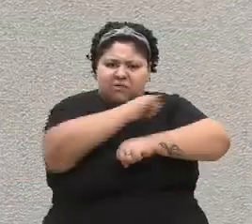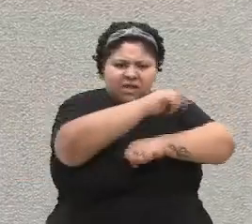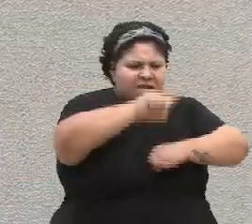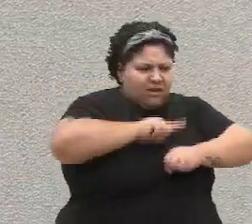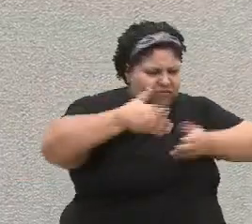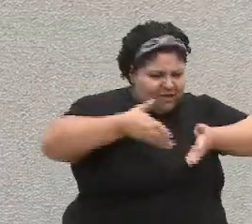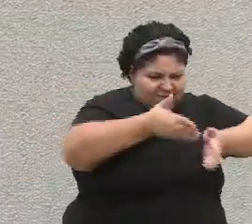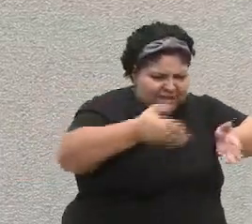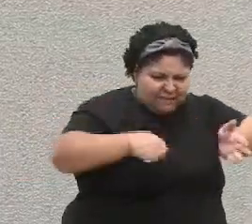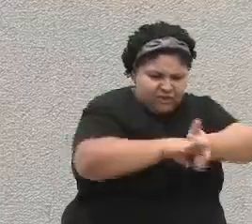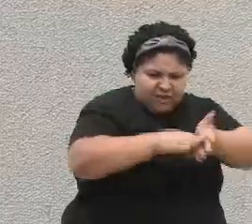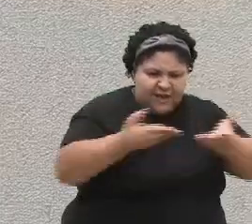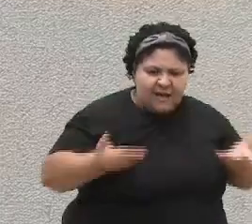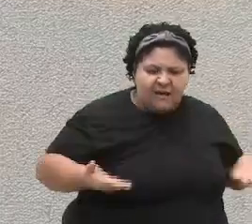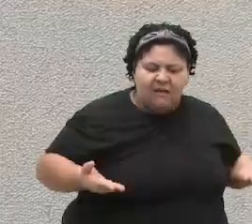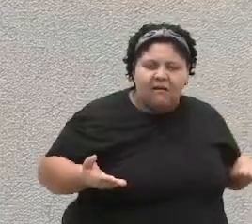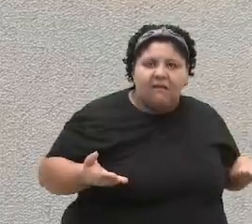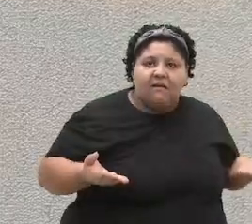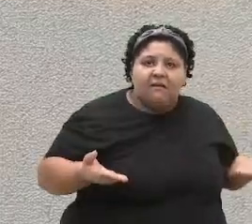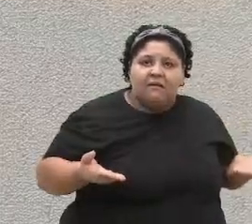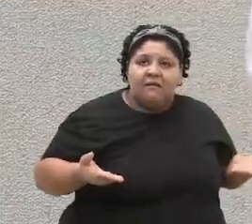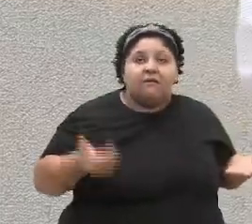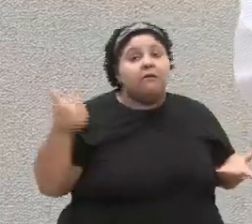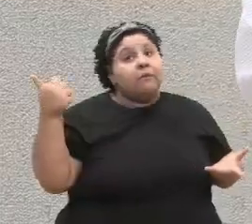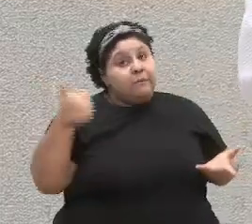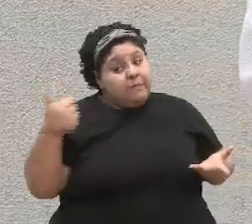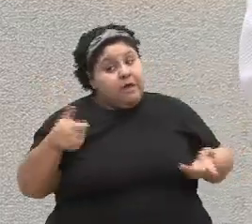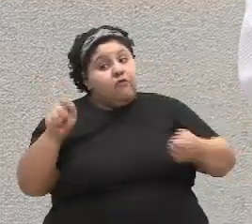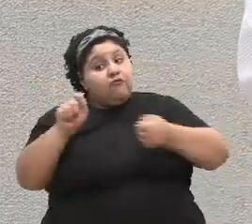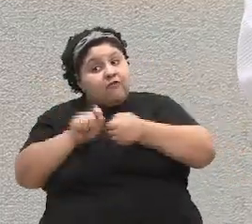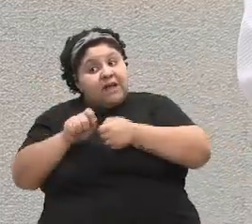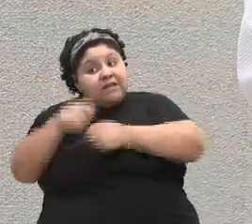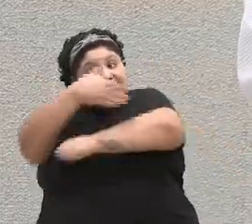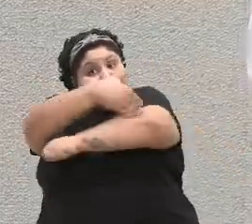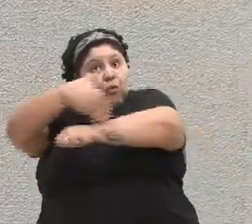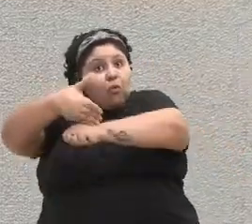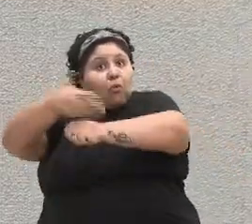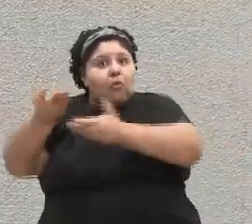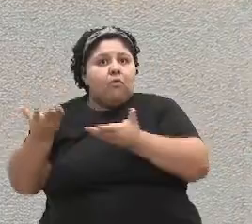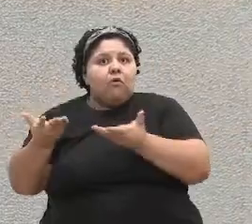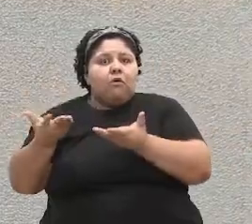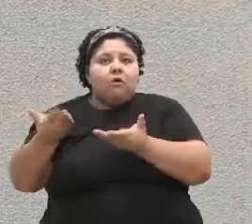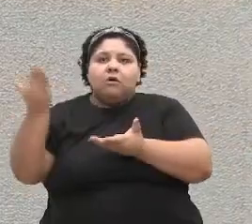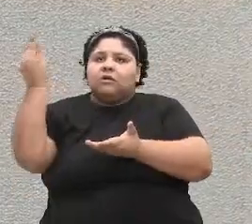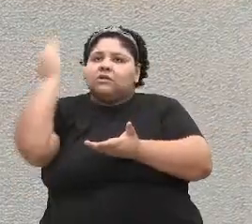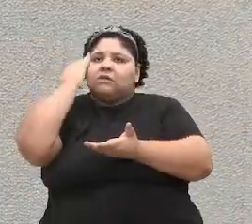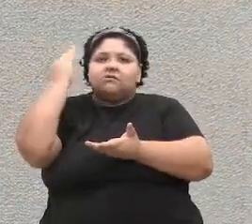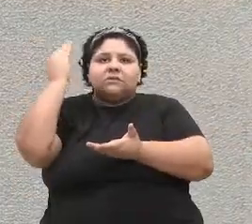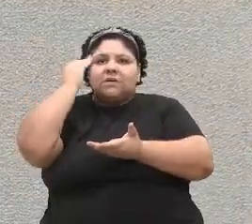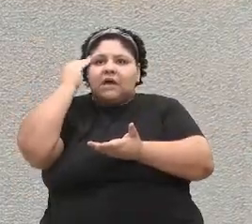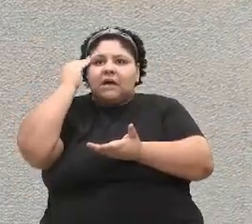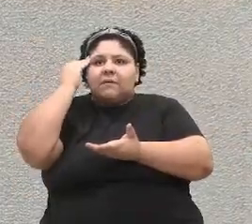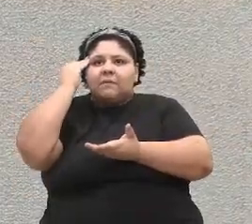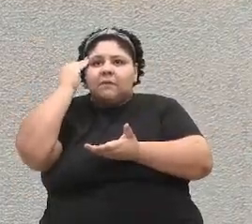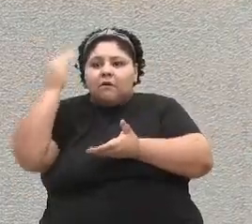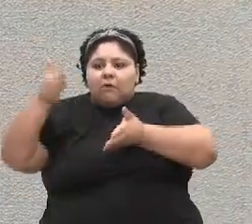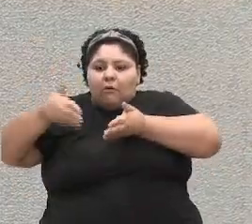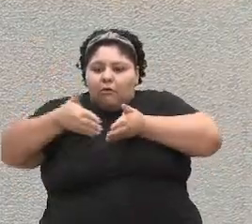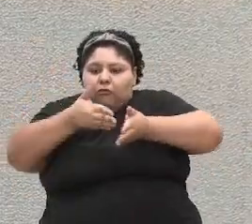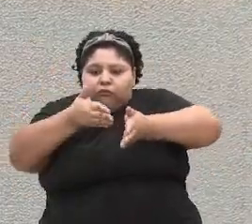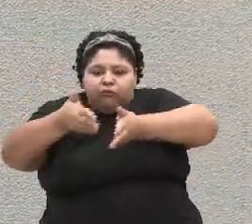estrada para chegar lá. Primeiro se faz a estrada. Não sabe nem por onde vai passar a estrada, meu